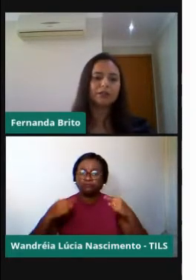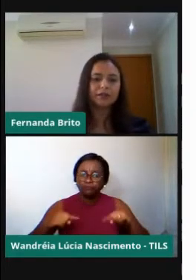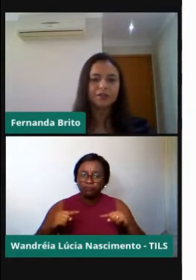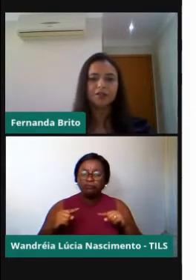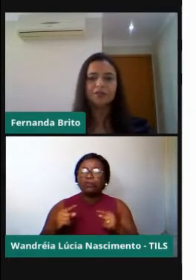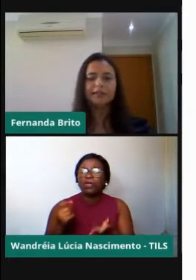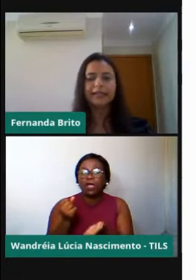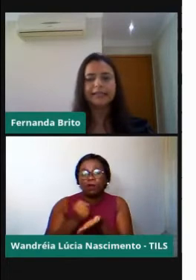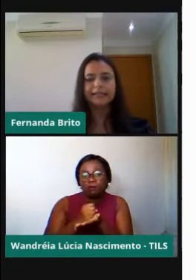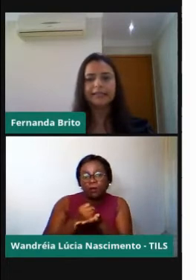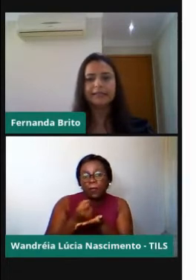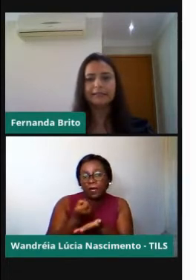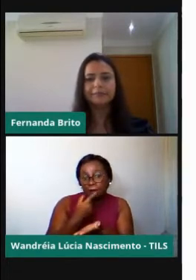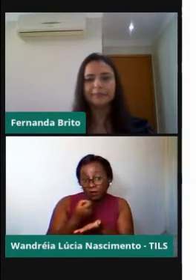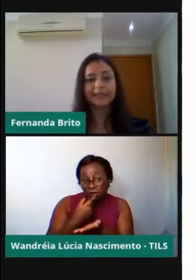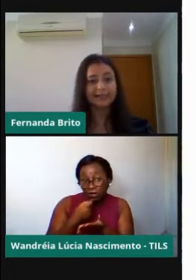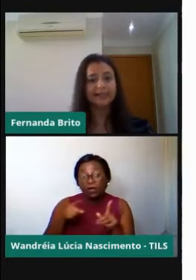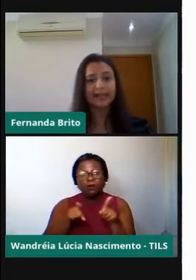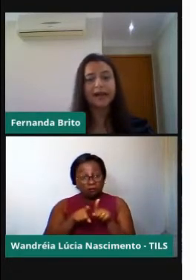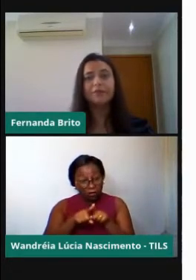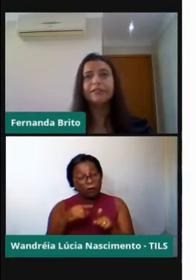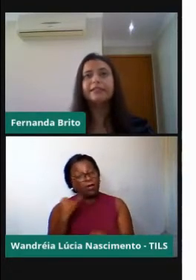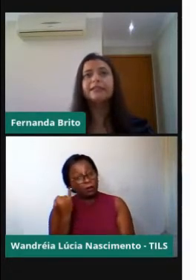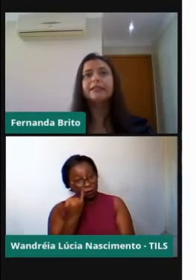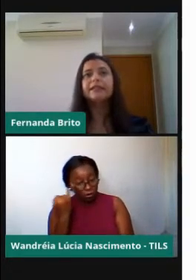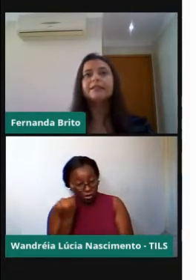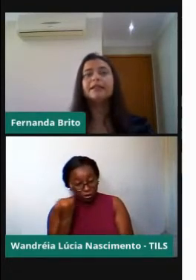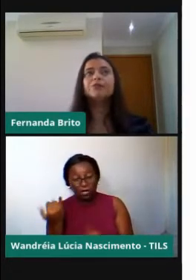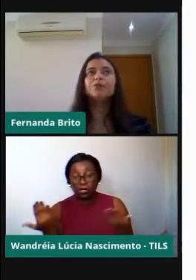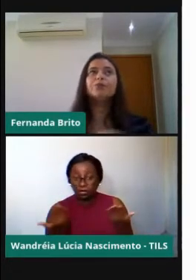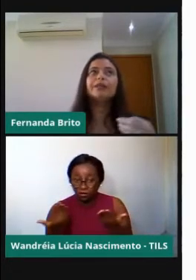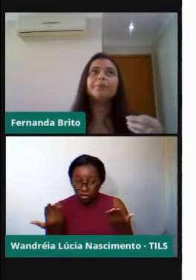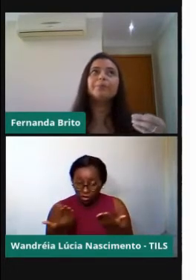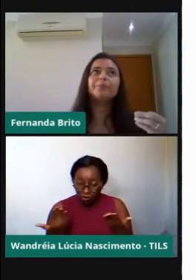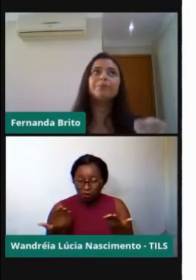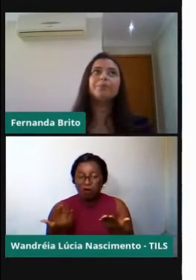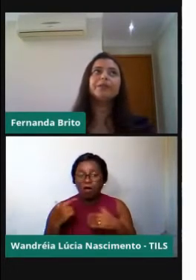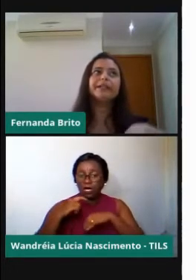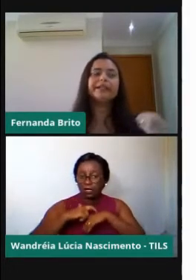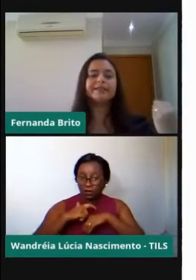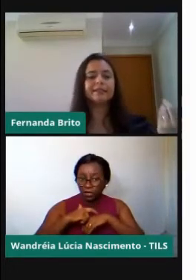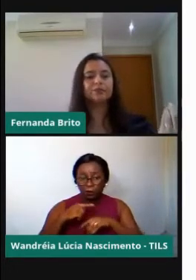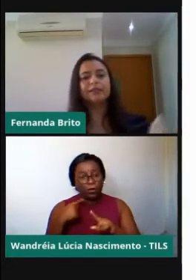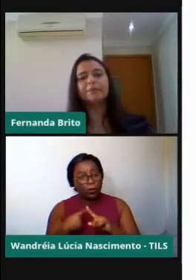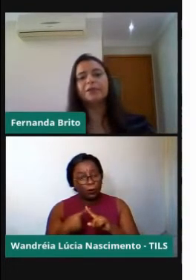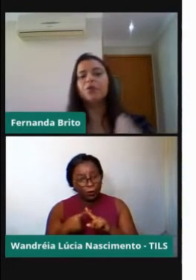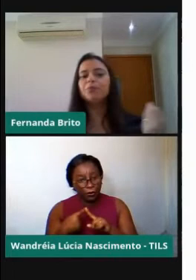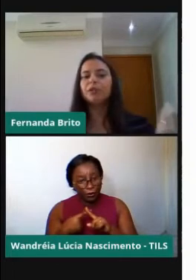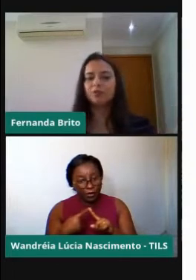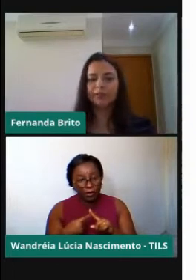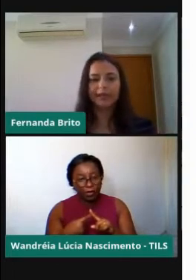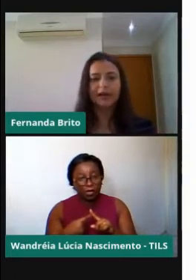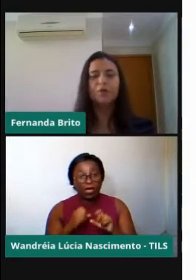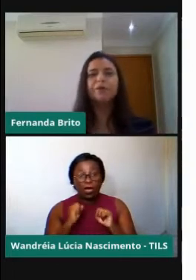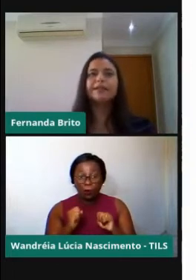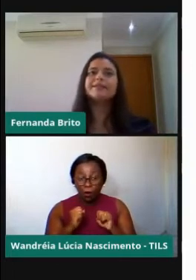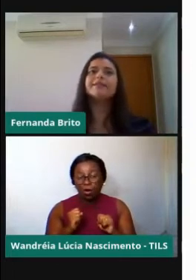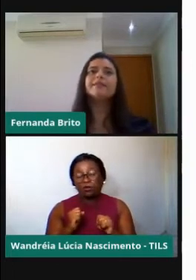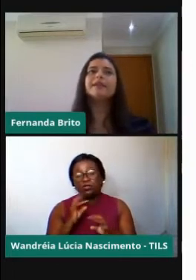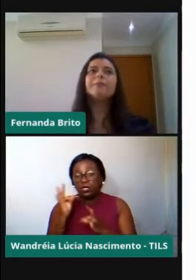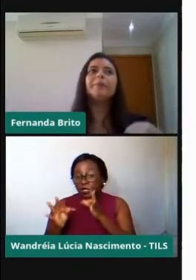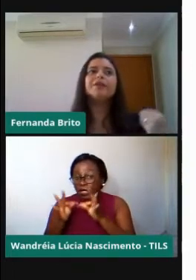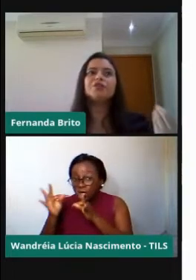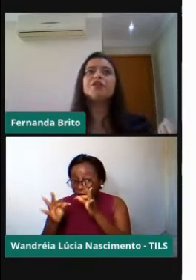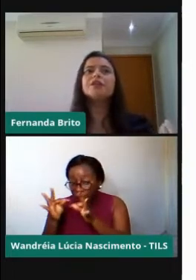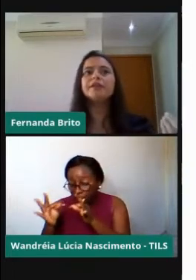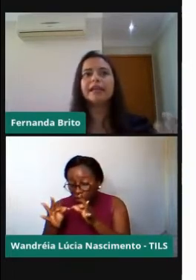local importante nesse cenário, né, tanto no que poderia ser o tratamento ambulatorial e,